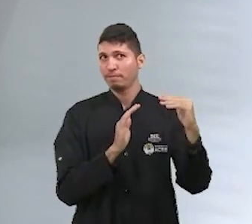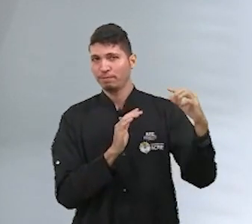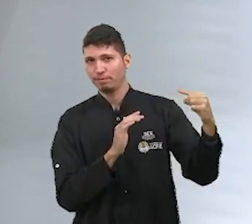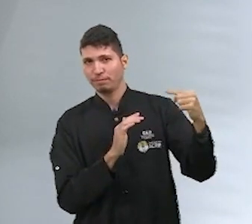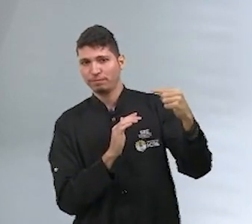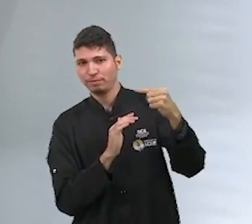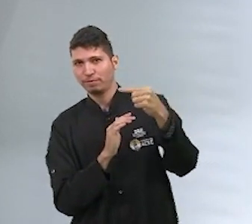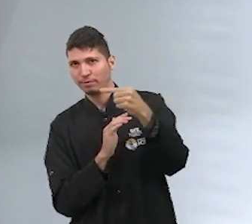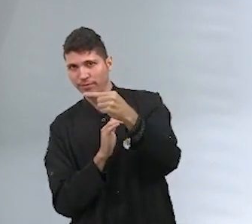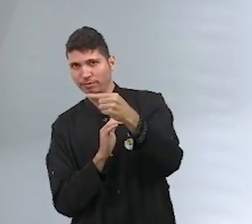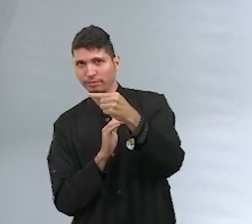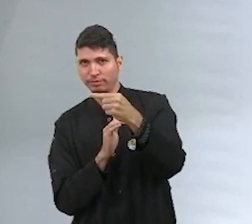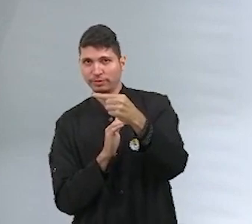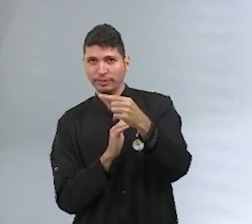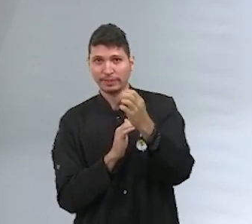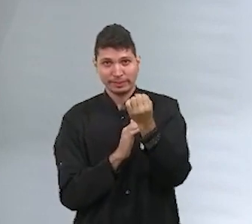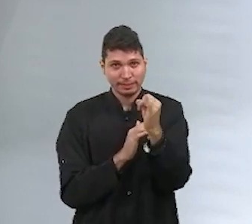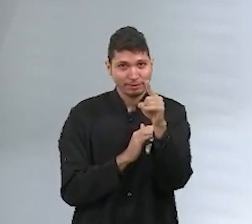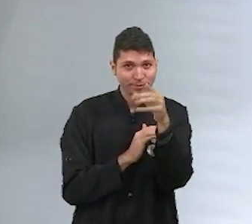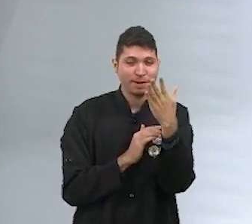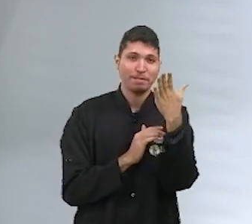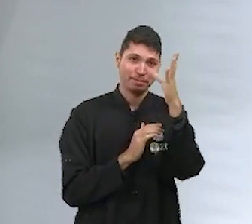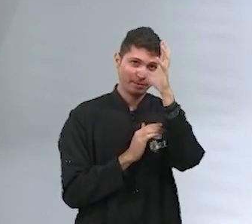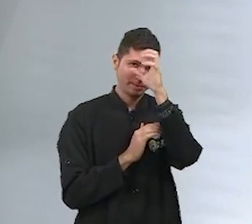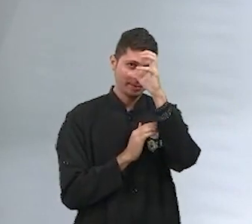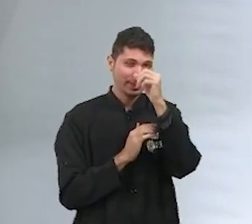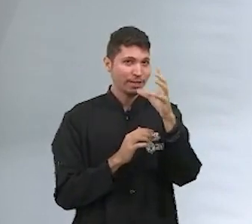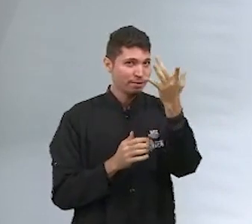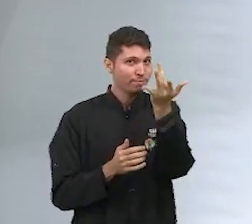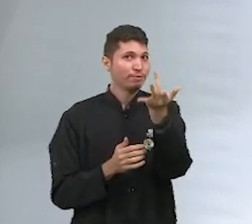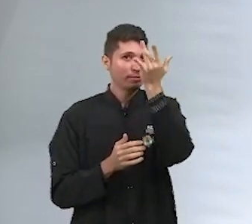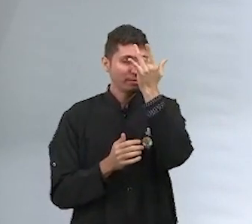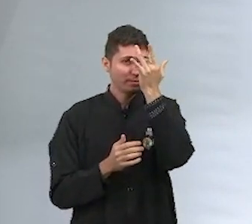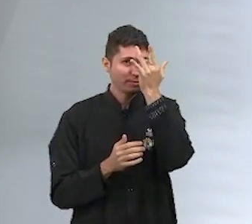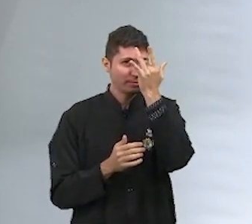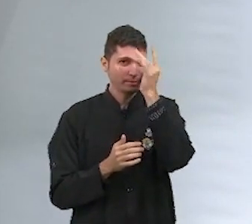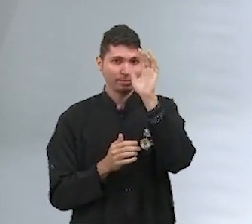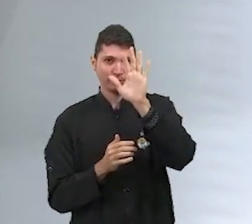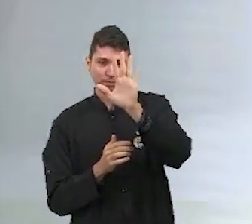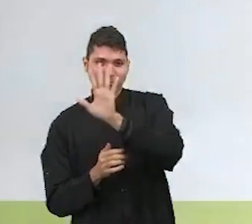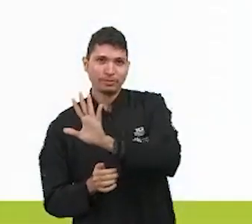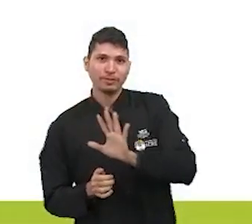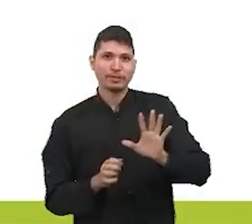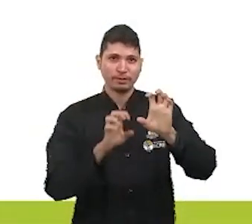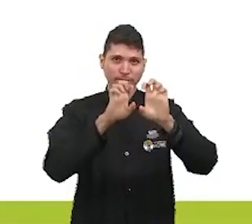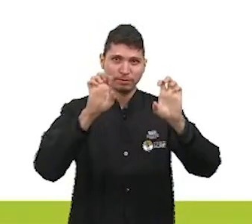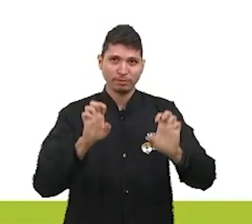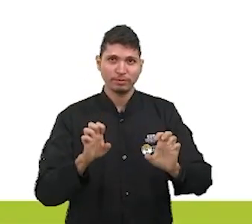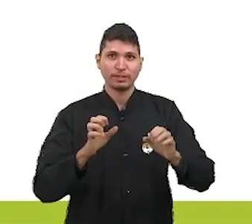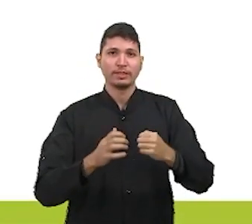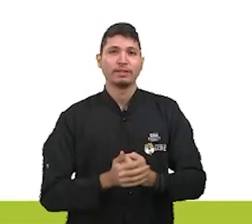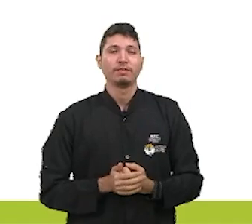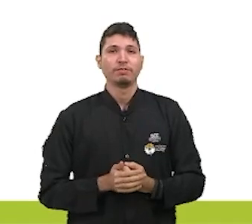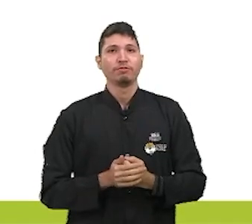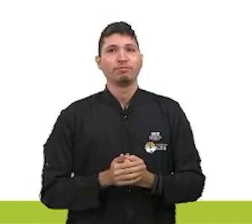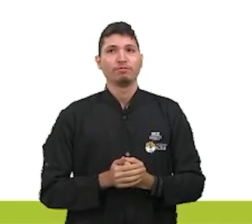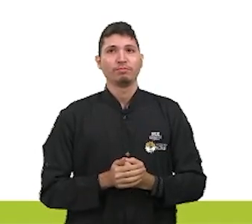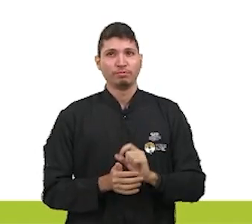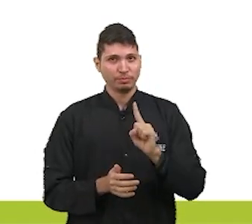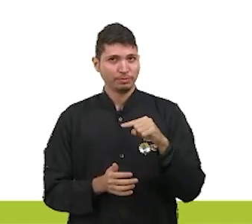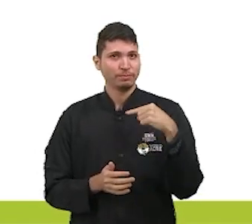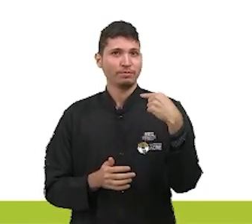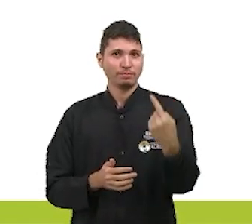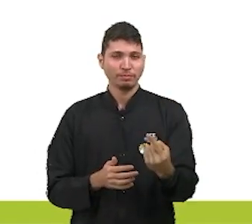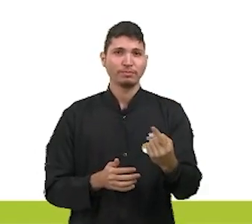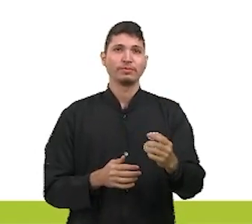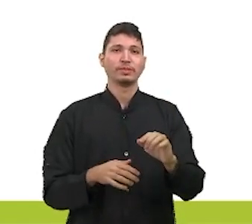Então, aprendeu isso, decorou essa sequência. Vamos então analisar uma sequência dos elementos